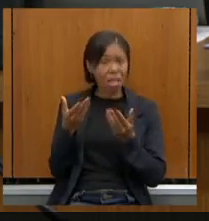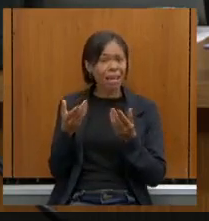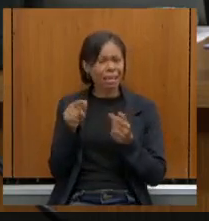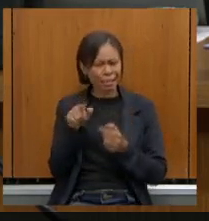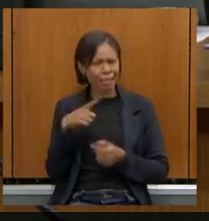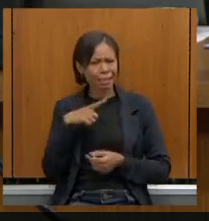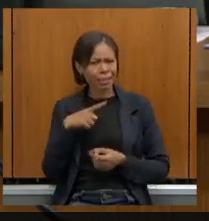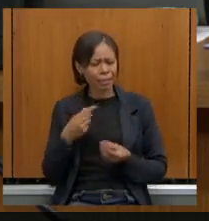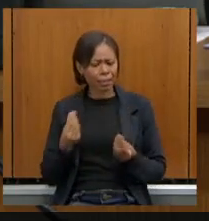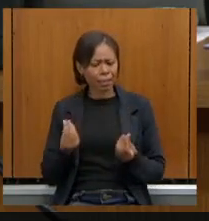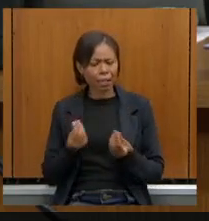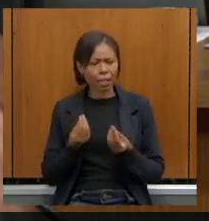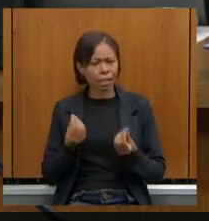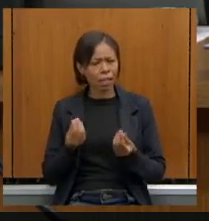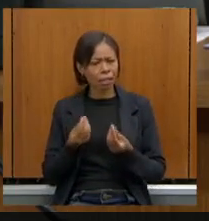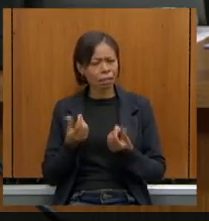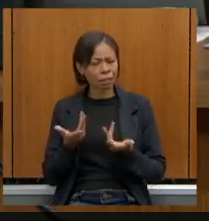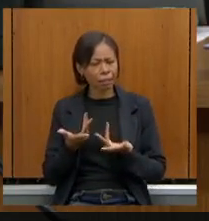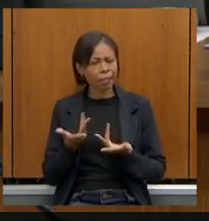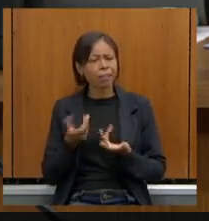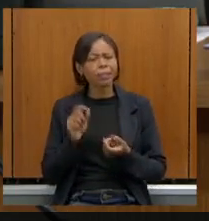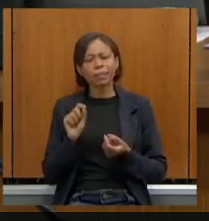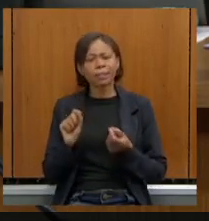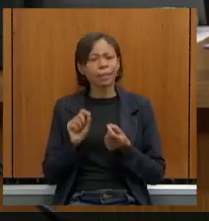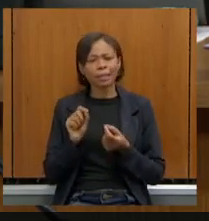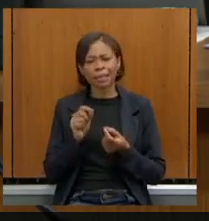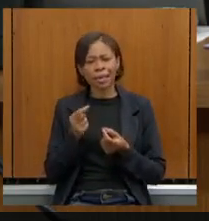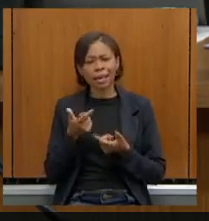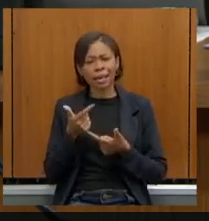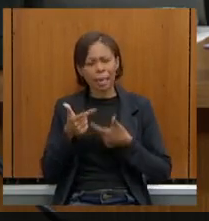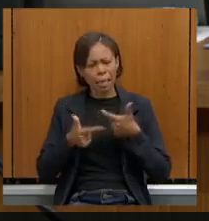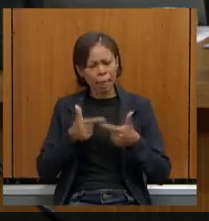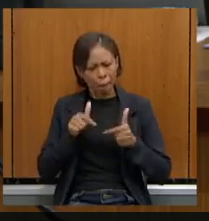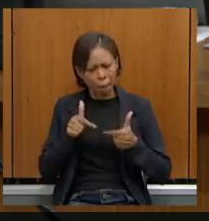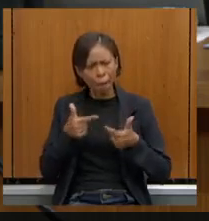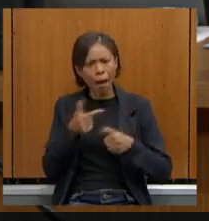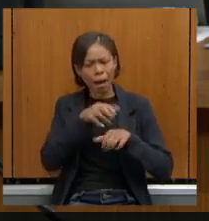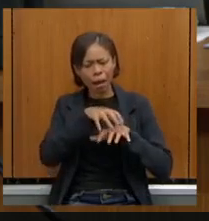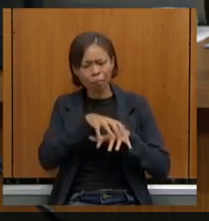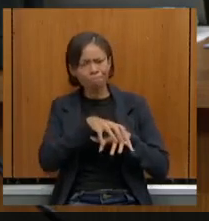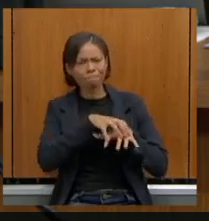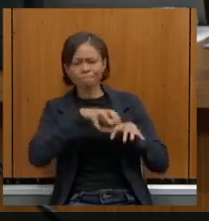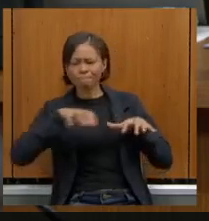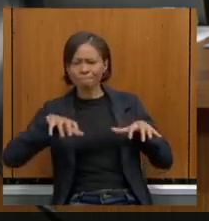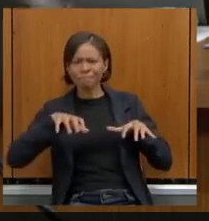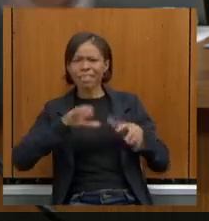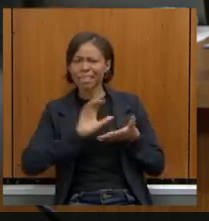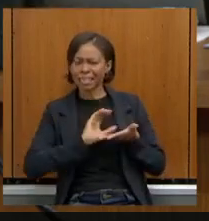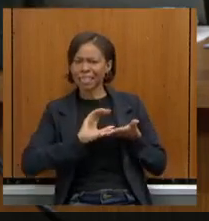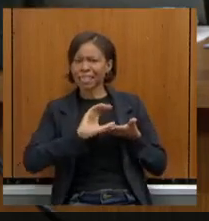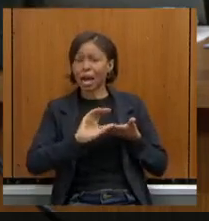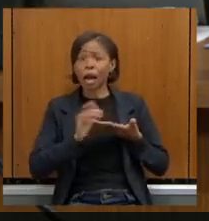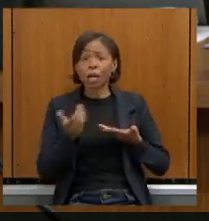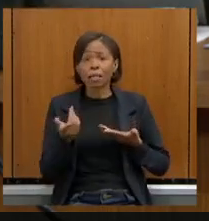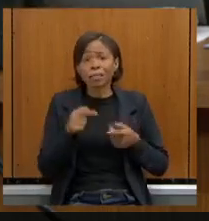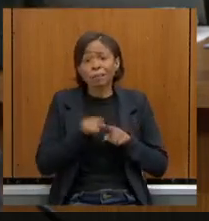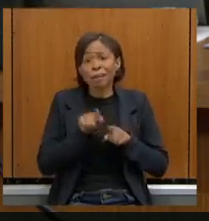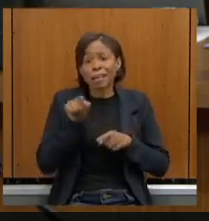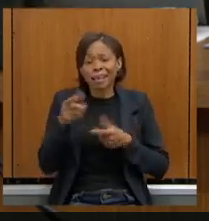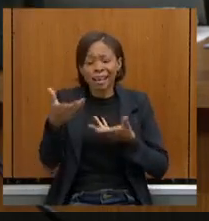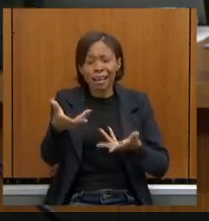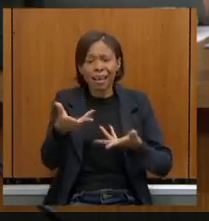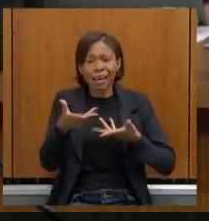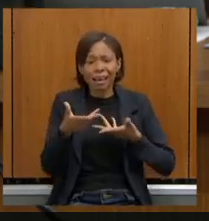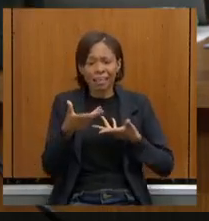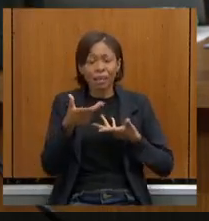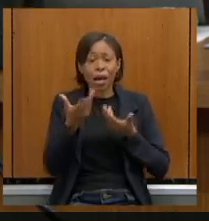sensibilidade no sentido de descentralizar até trazendo o nosso grande artista que é oriundo lá do